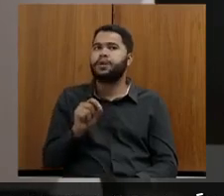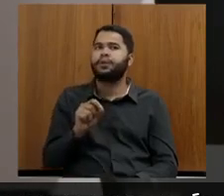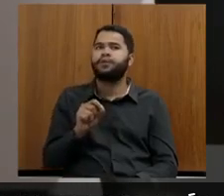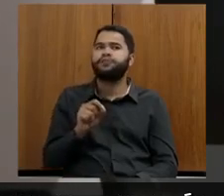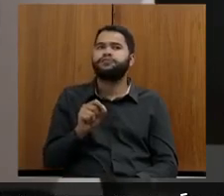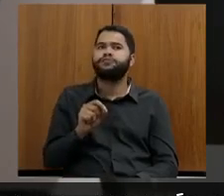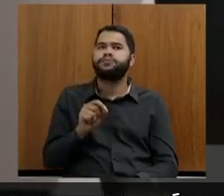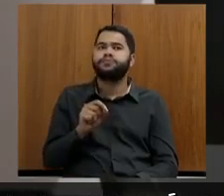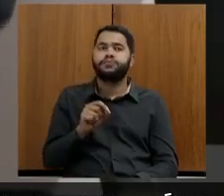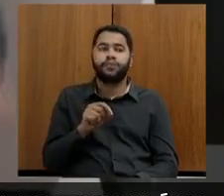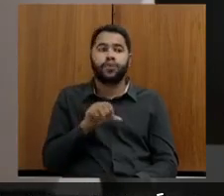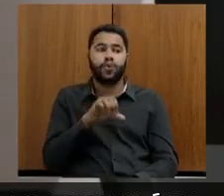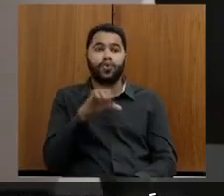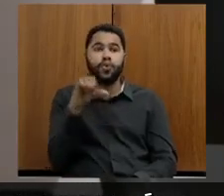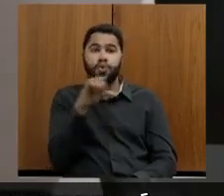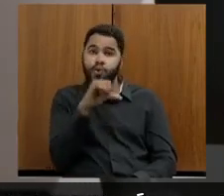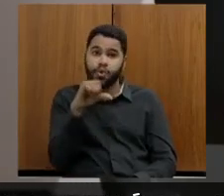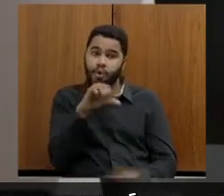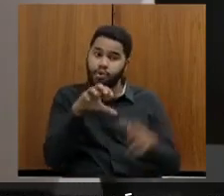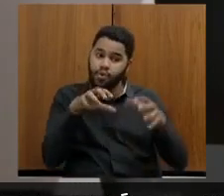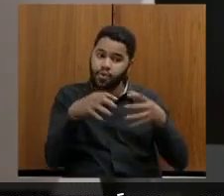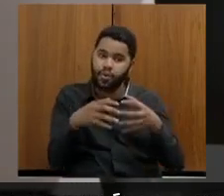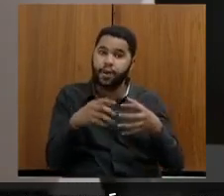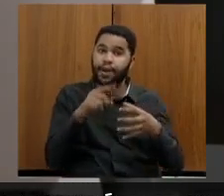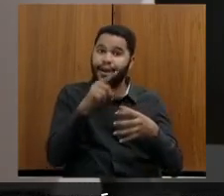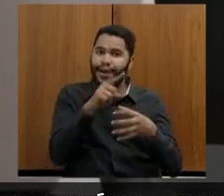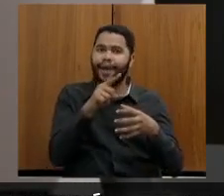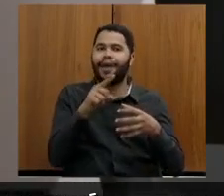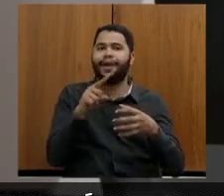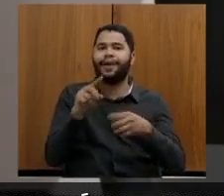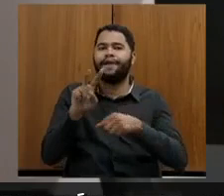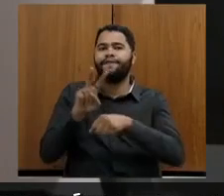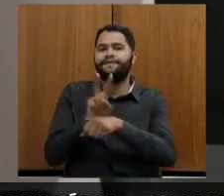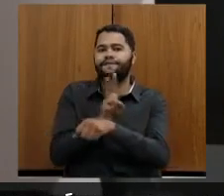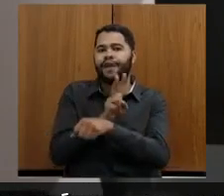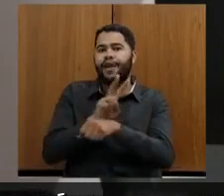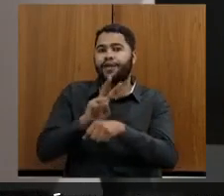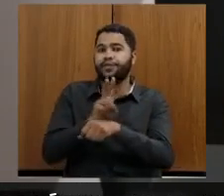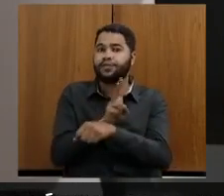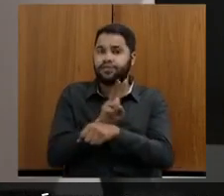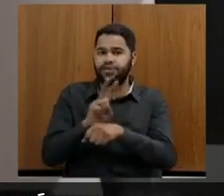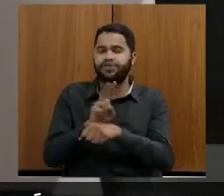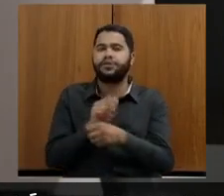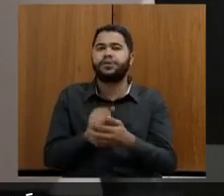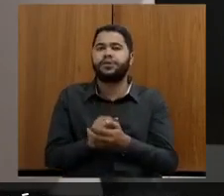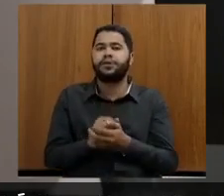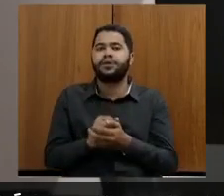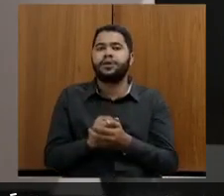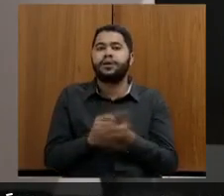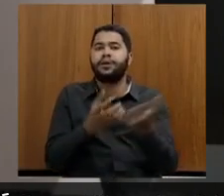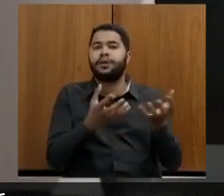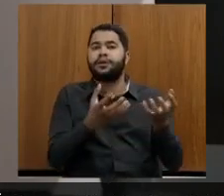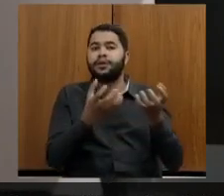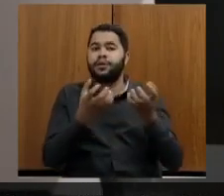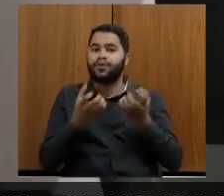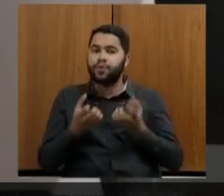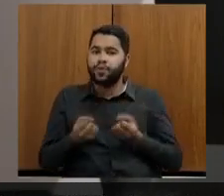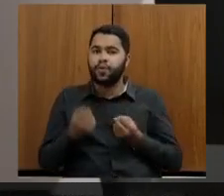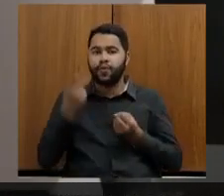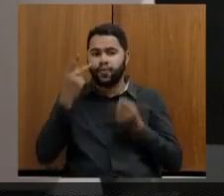levar para o 9º Batalhão na minha cidade em Varginha eu recebi a visita